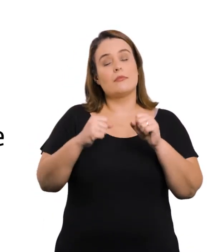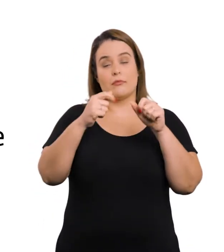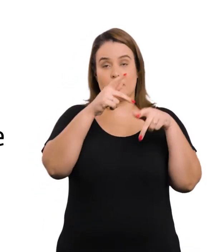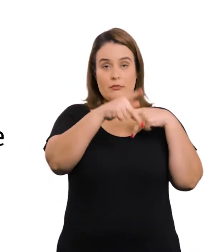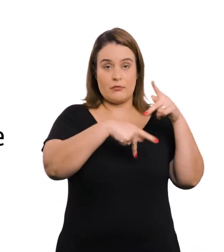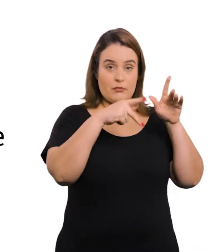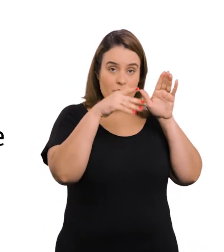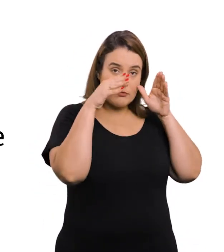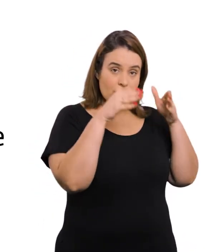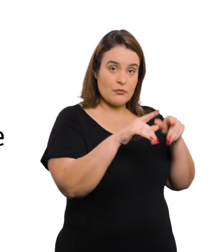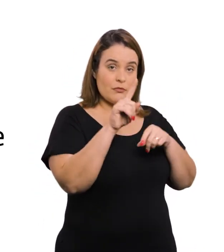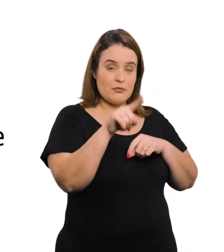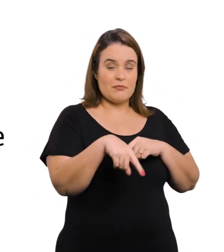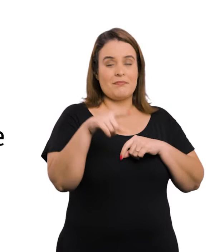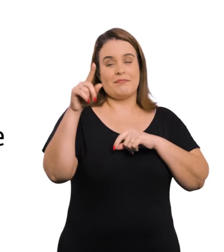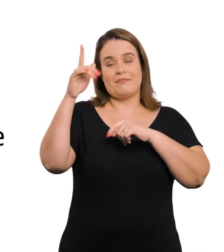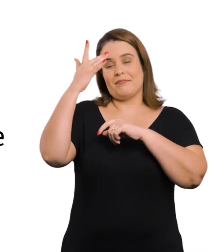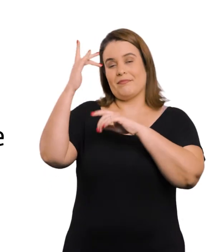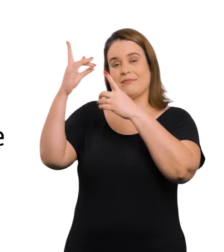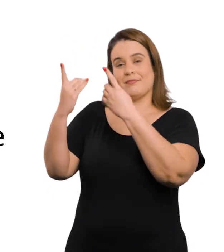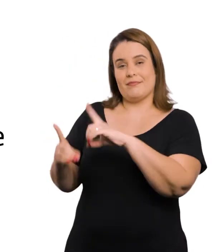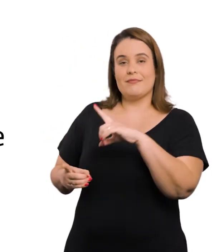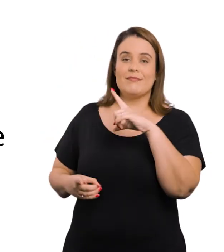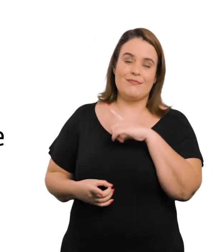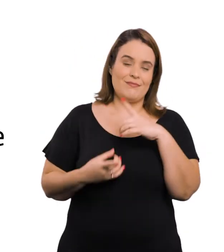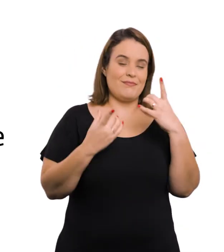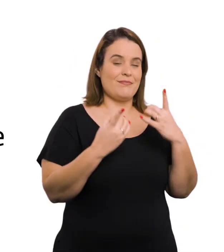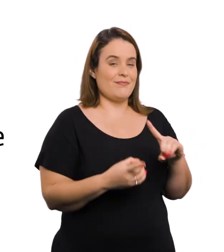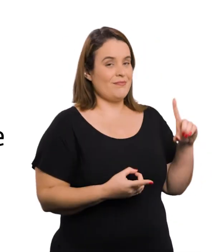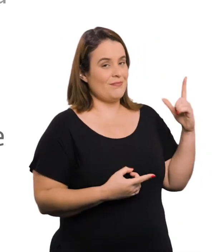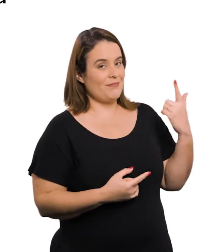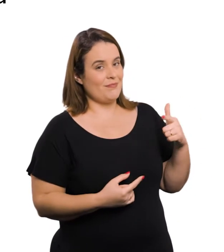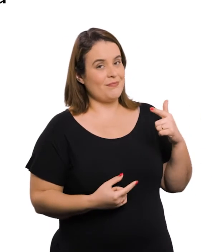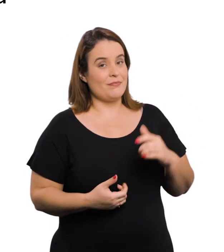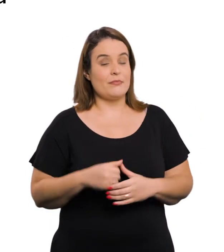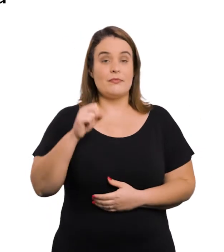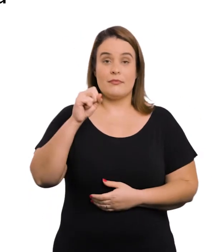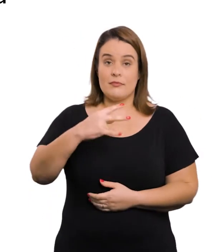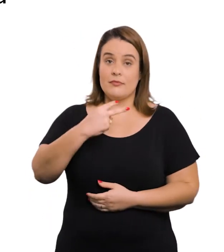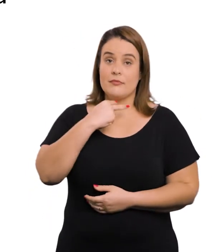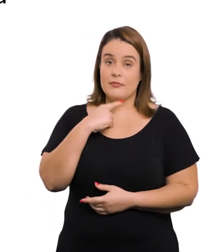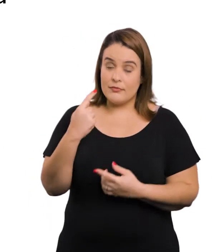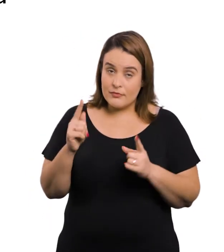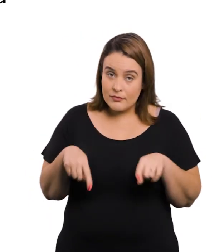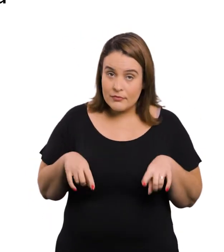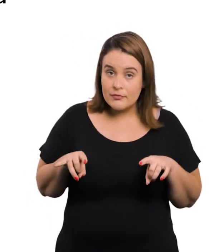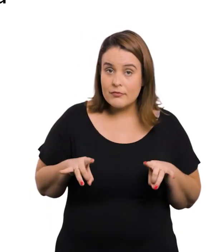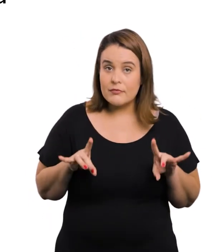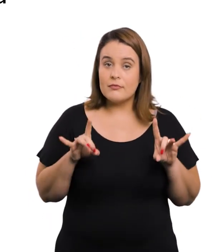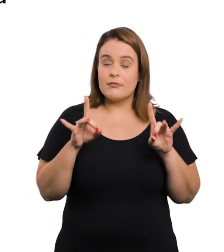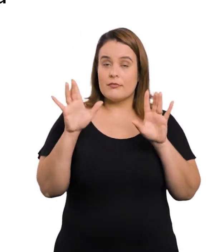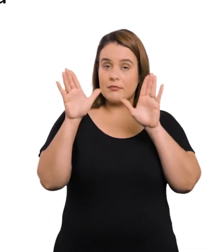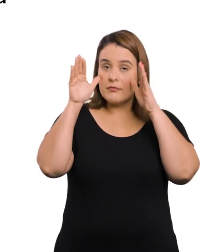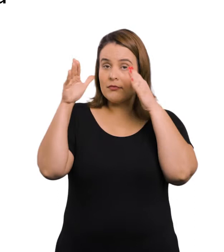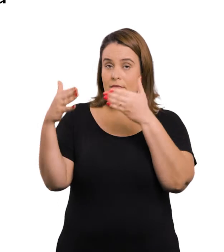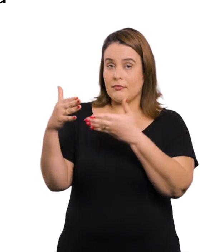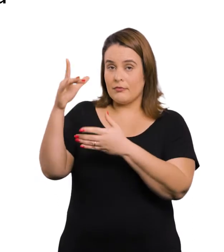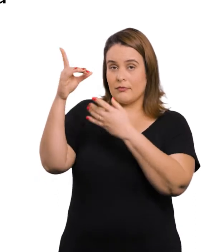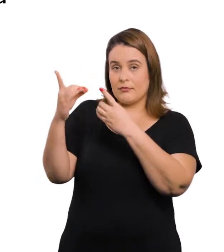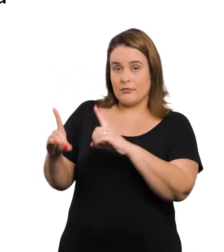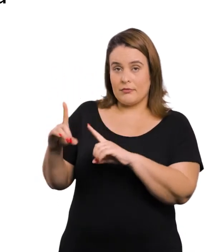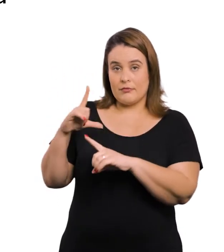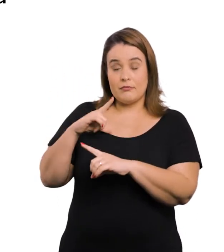potencial público-alvo, que são pessoas com e sem deficiência. Caso a vaga existente seja específica para pessoas